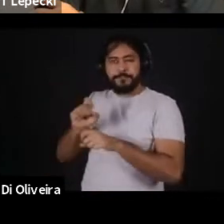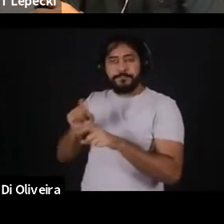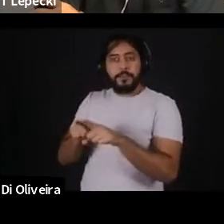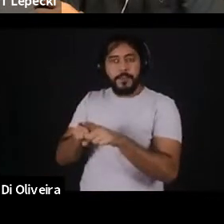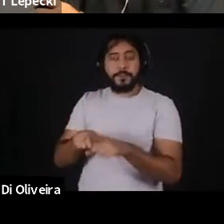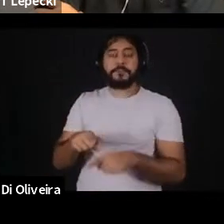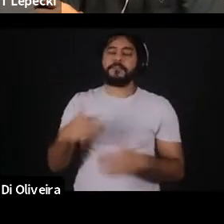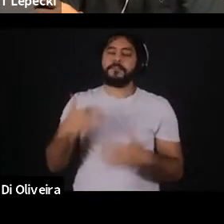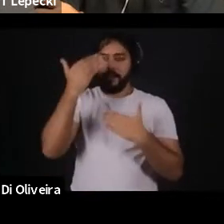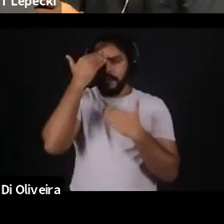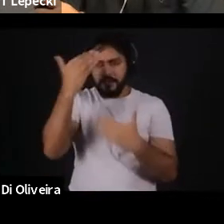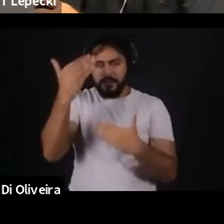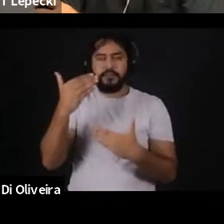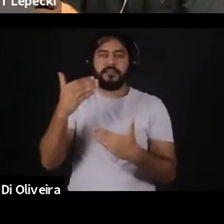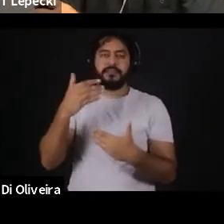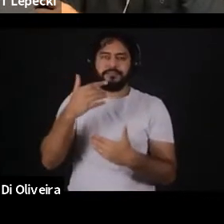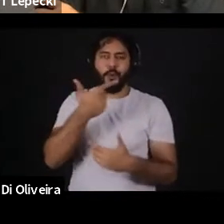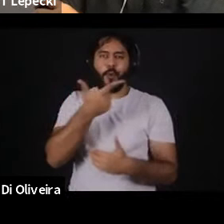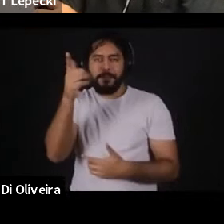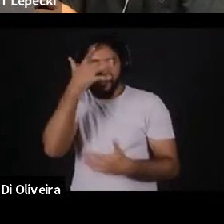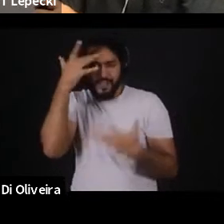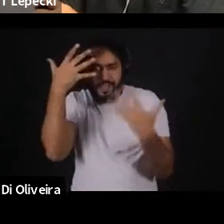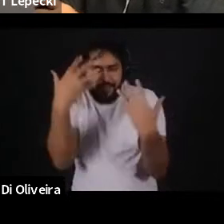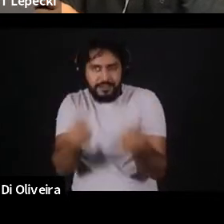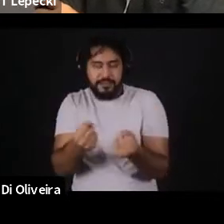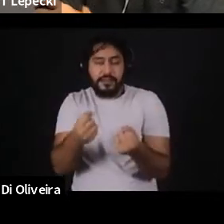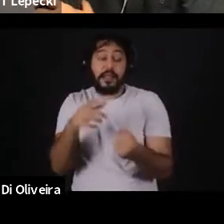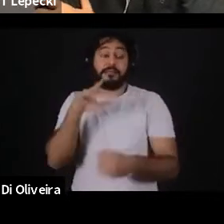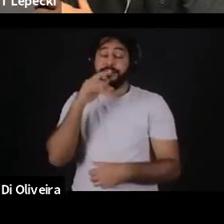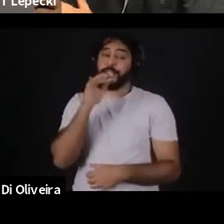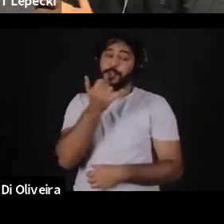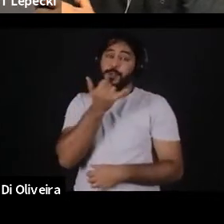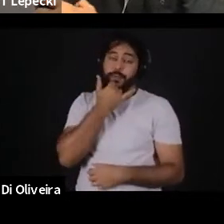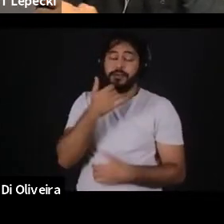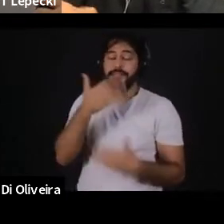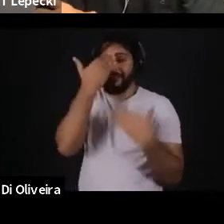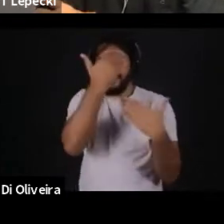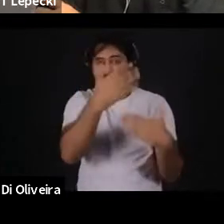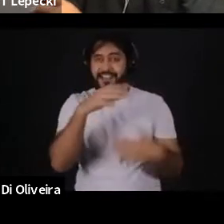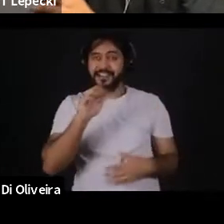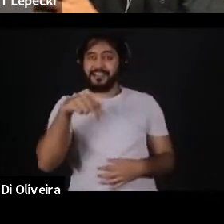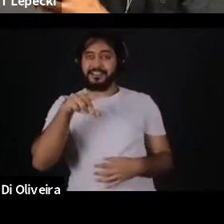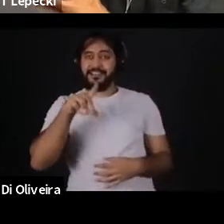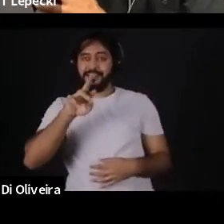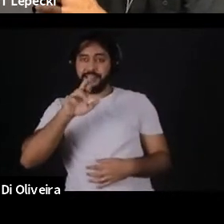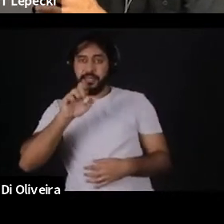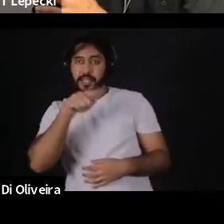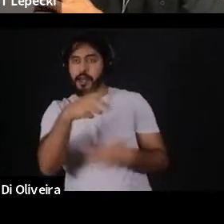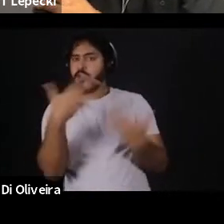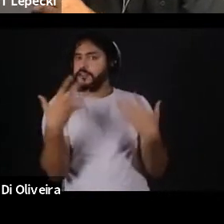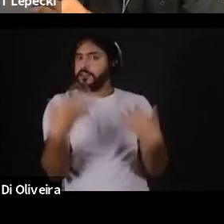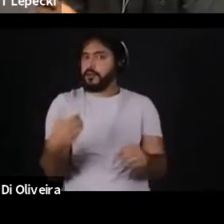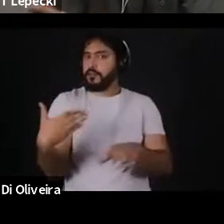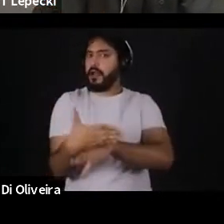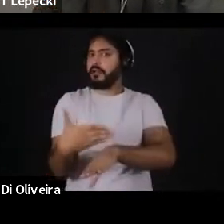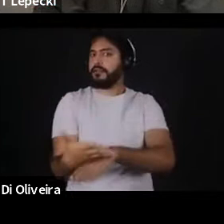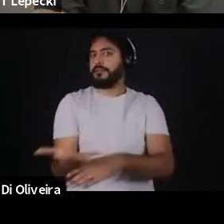topado participar, agradecer muito. Dizer que ficou muito honrado em tê-lo aqui, conversando sobre o trabalho com a gente. Dizer